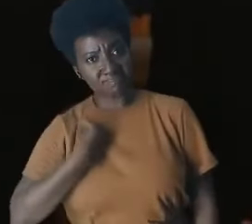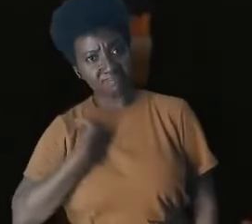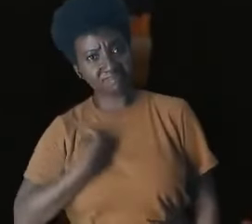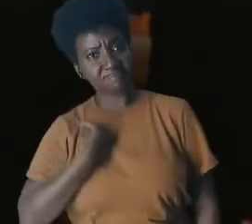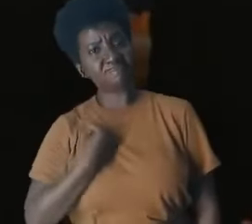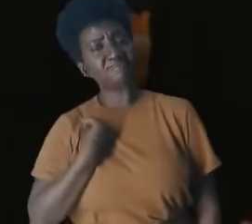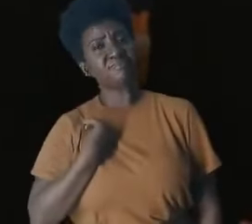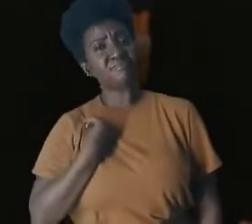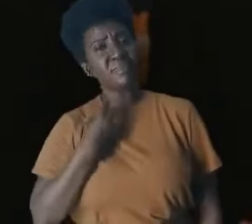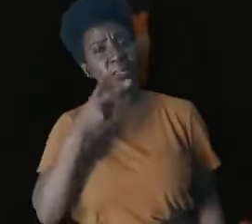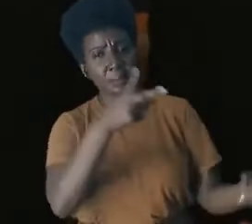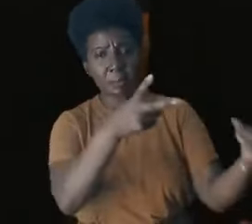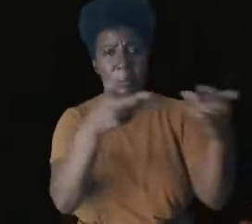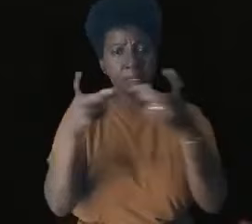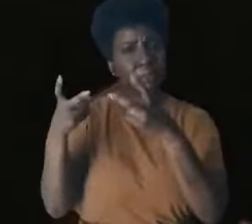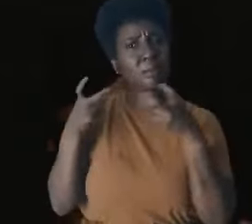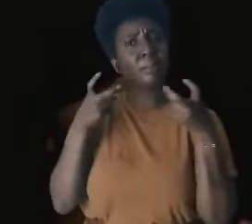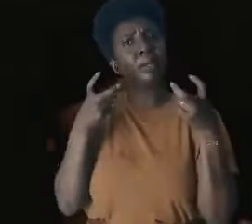nesses personagens.